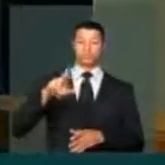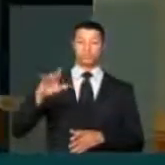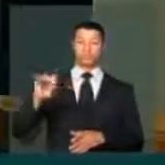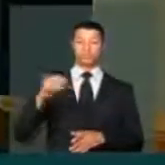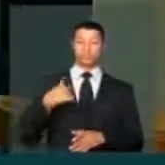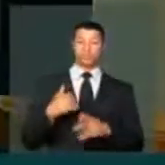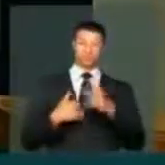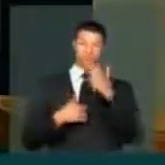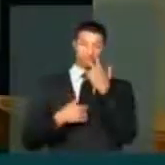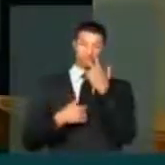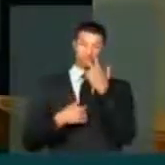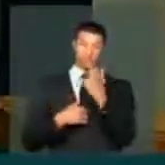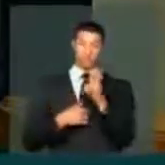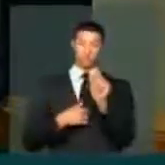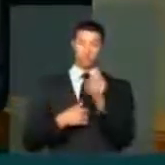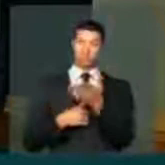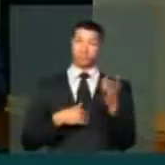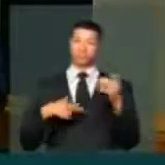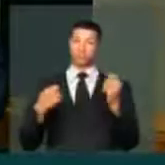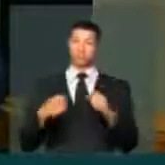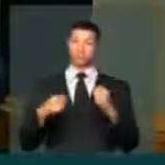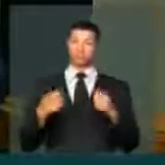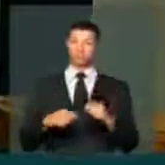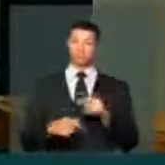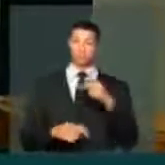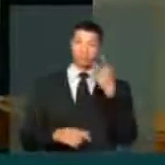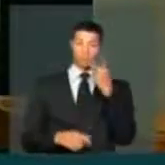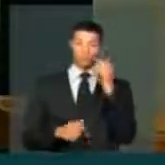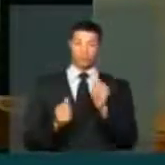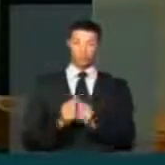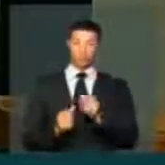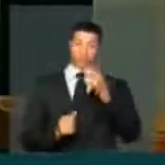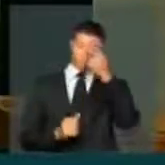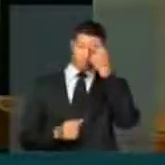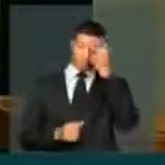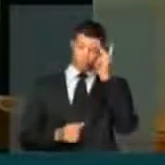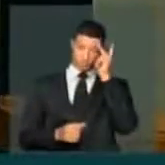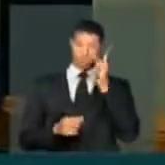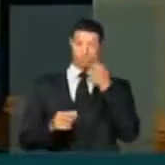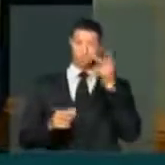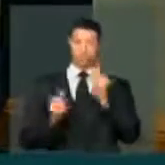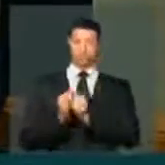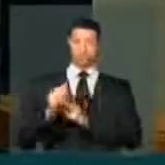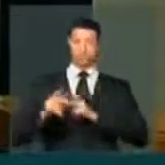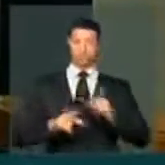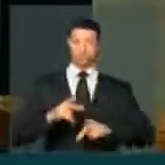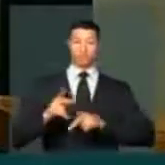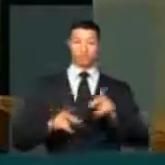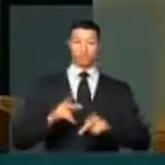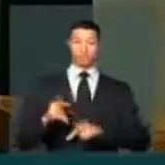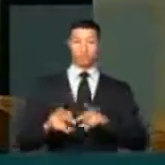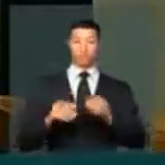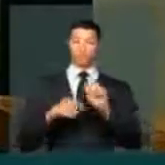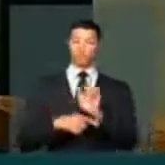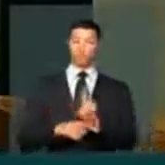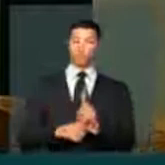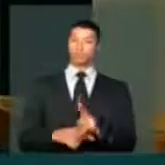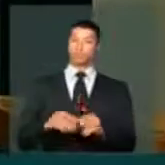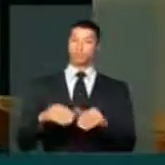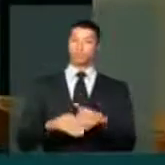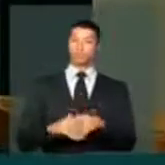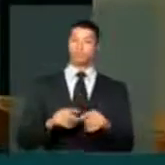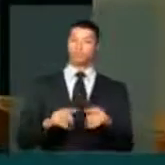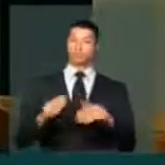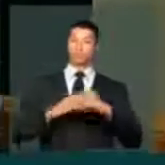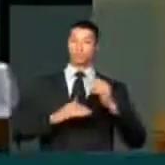eu acho que nós precisamos falar com as pessoas, falar com a população, disputar uma eleição, mas em cima